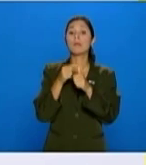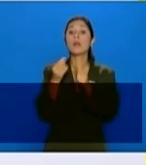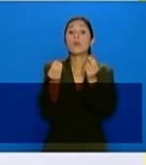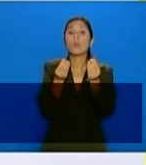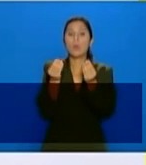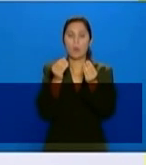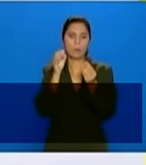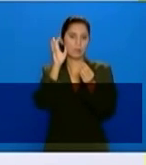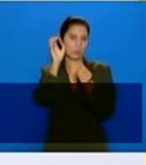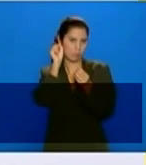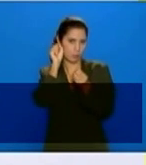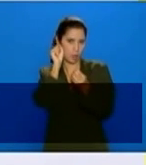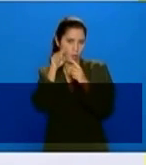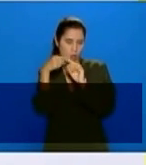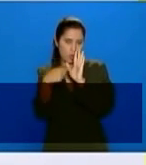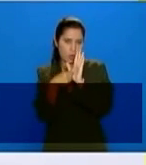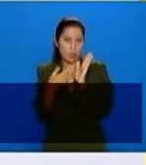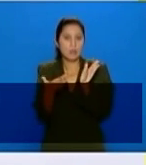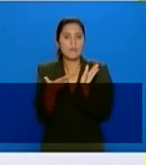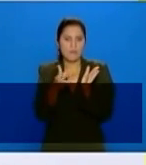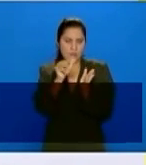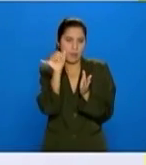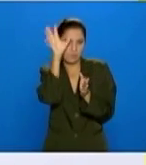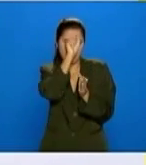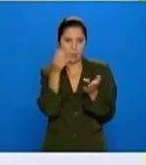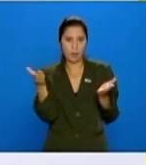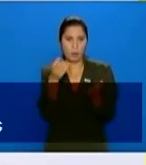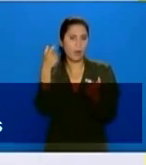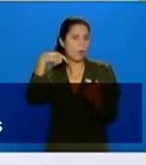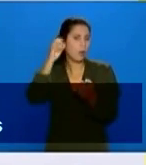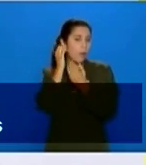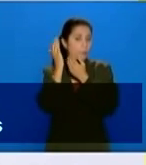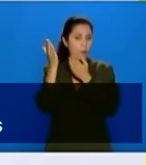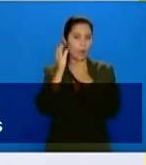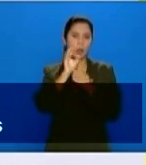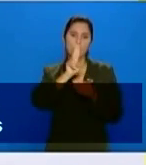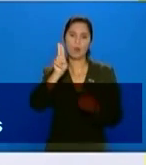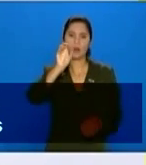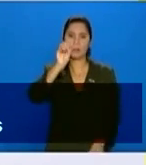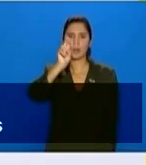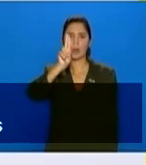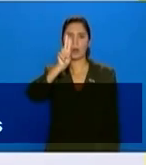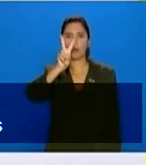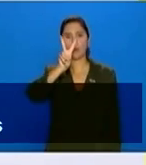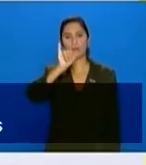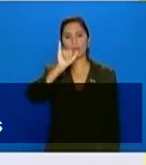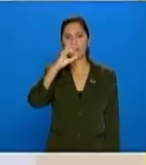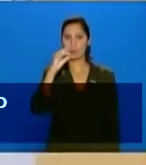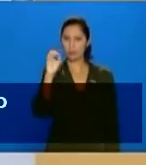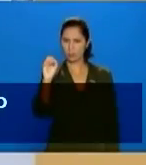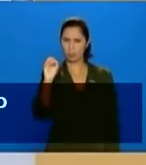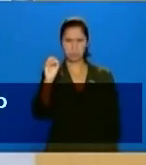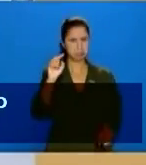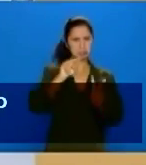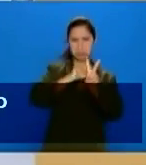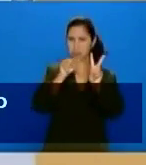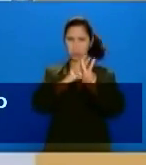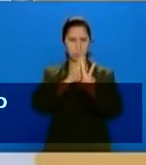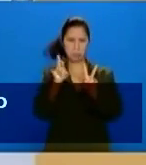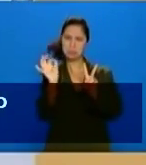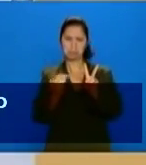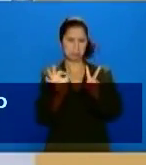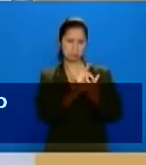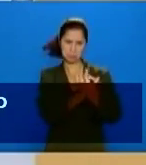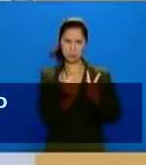sistema auditivo que nós iremos verificar agora é a orelha externa ou ouvido externo. Qualquer um dos termos está